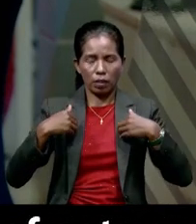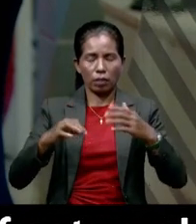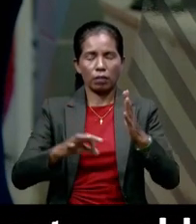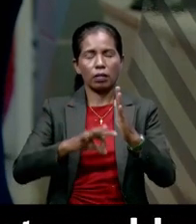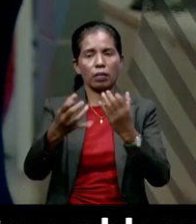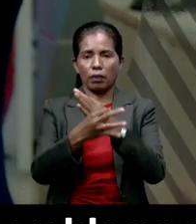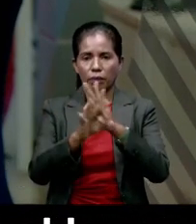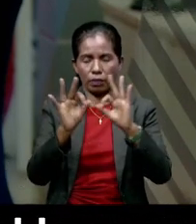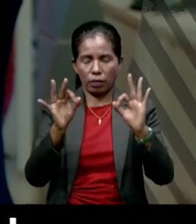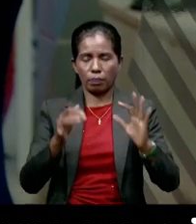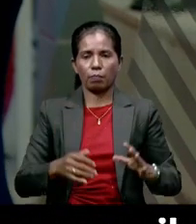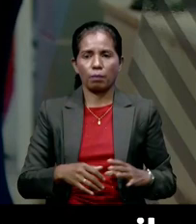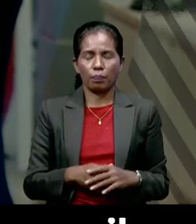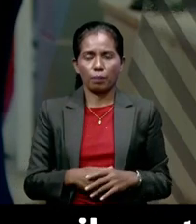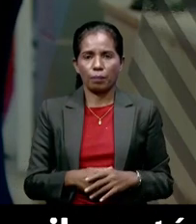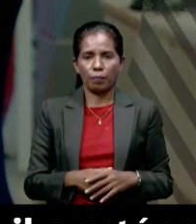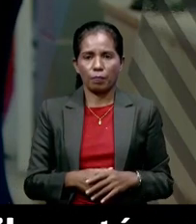final.